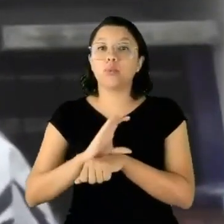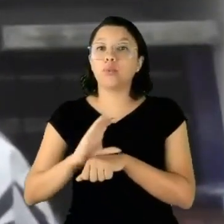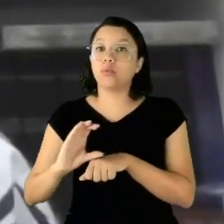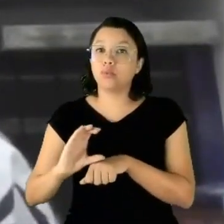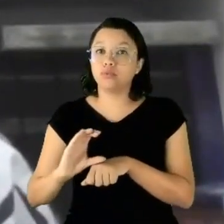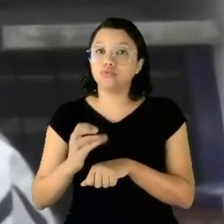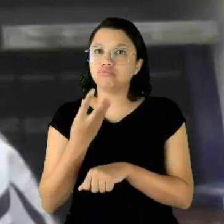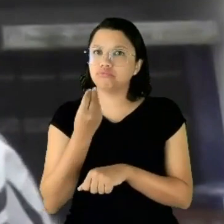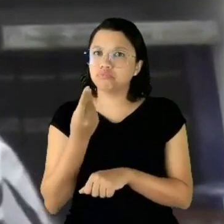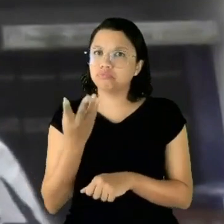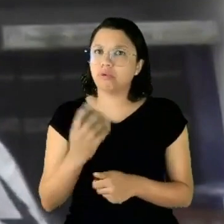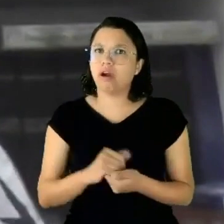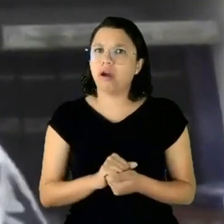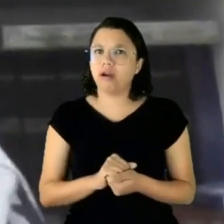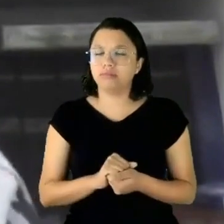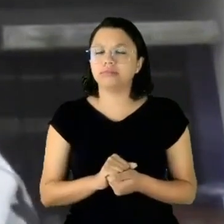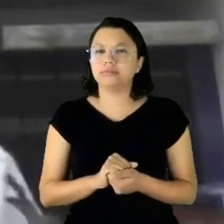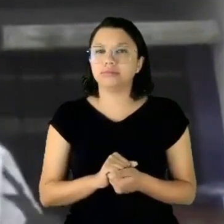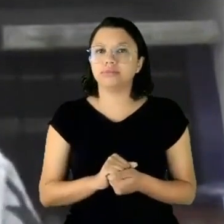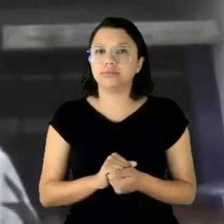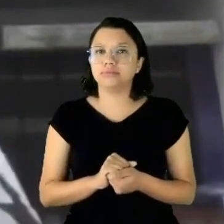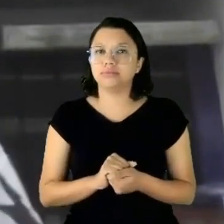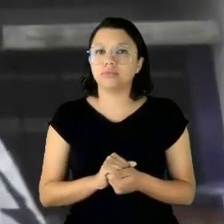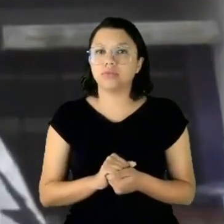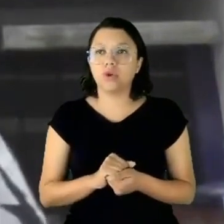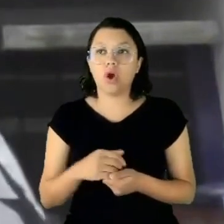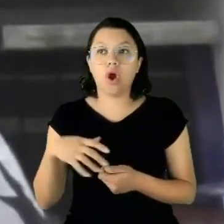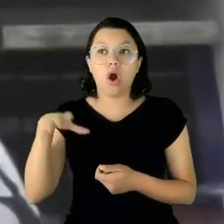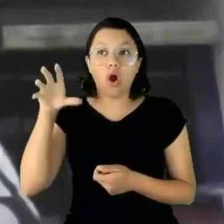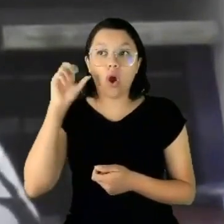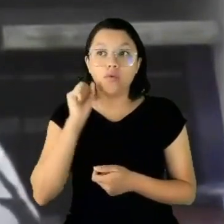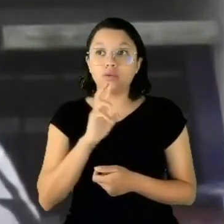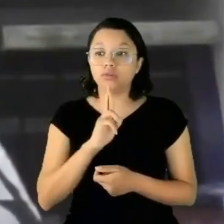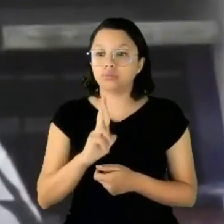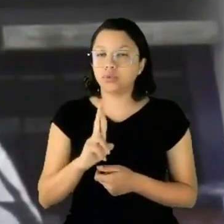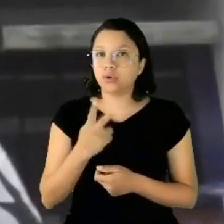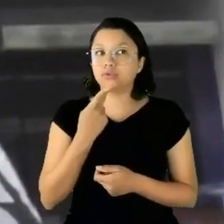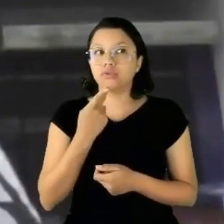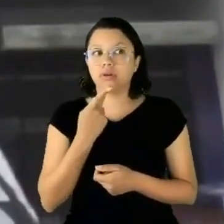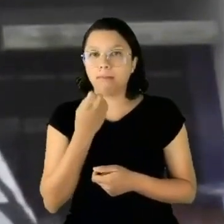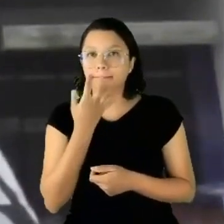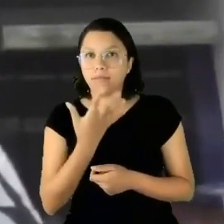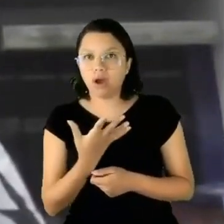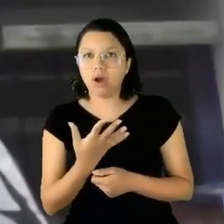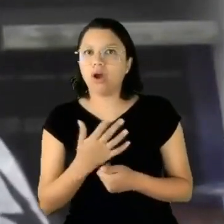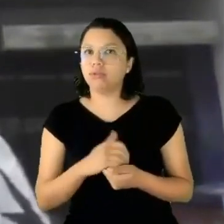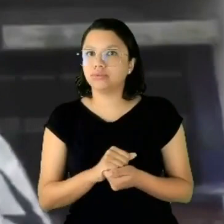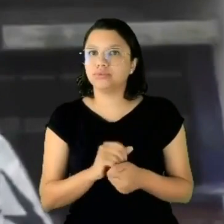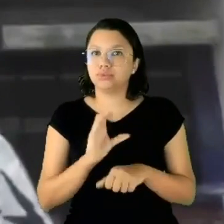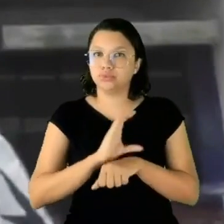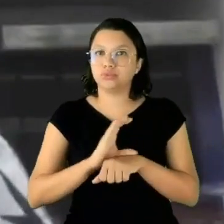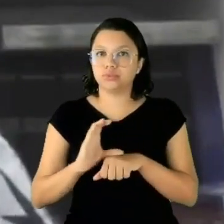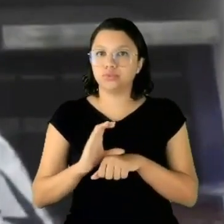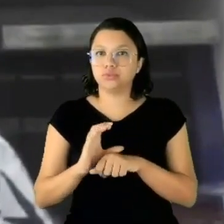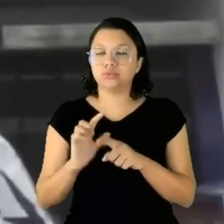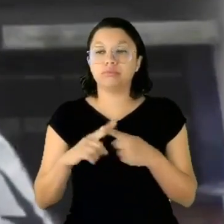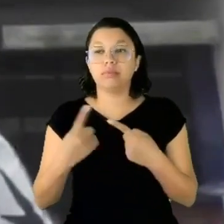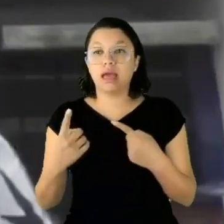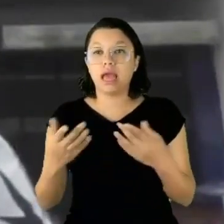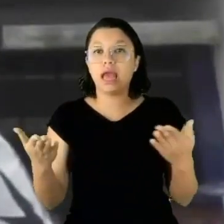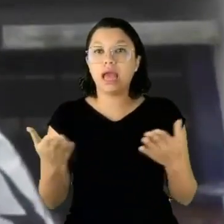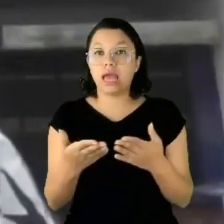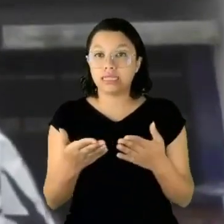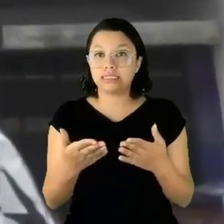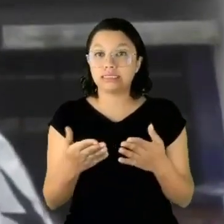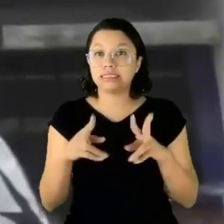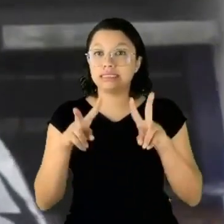muito proveitoso pelo que a gente tem ouvido de retorno, embora seja um tema que a gente não leva para a mesa de